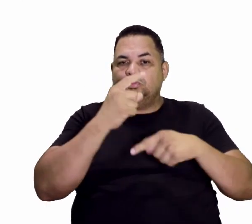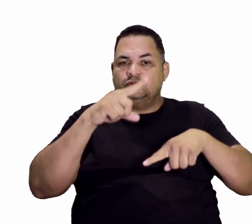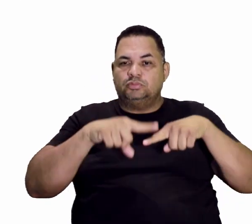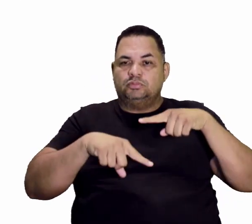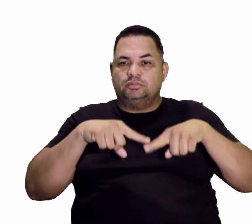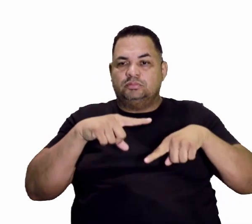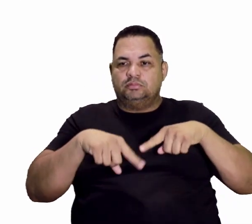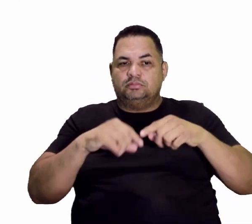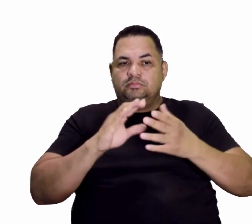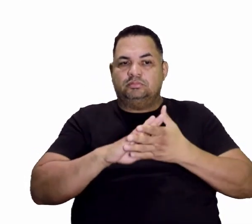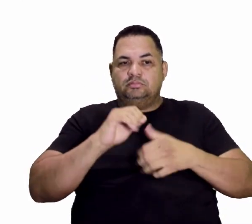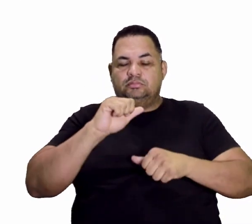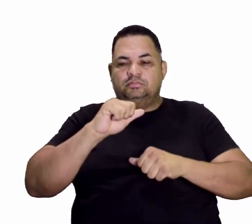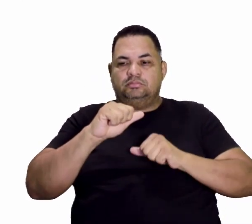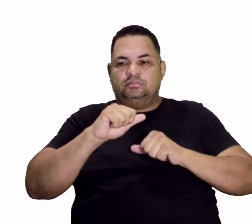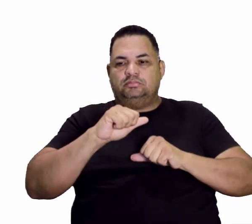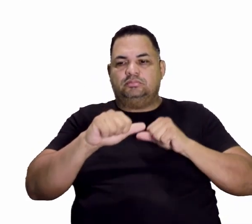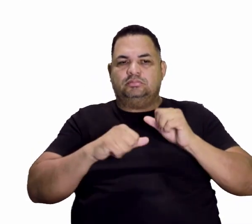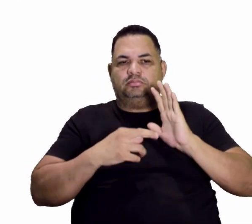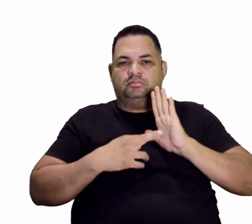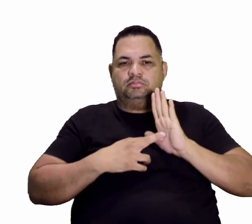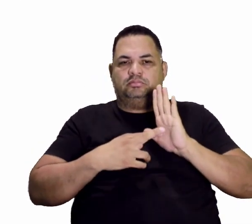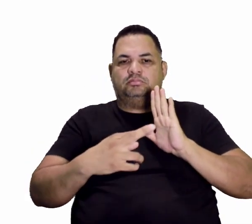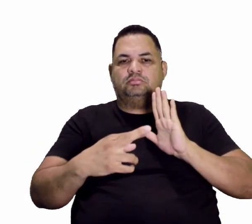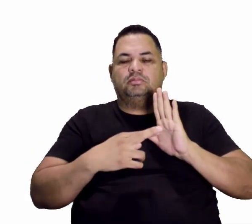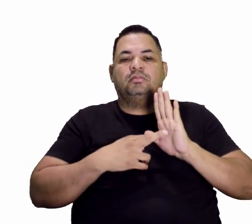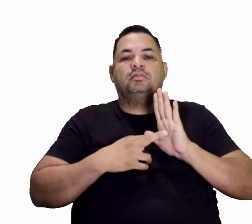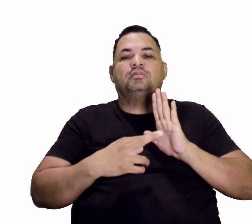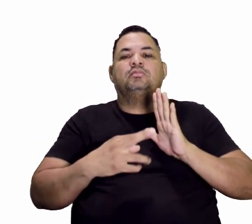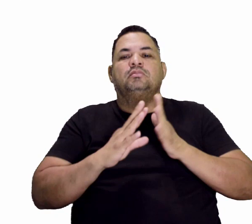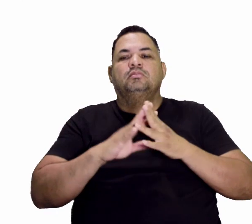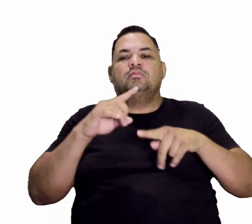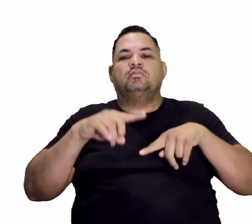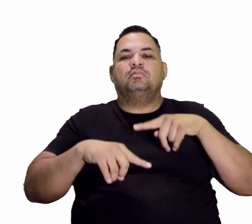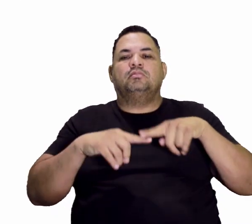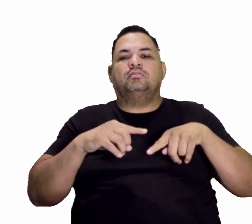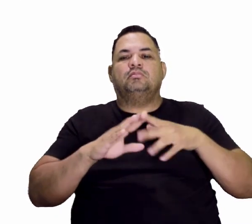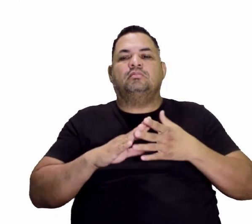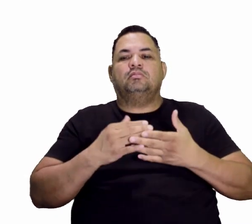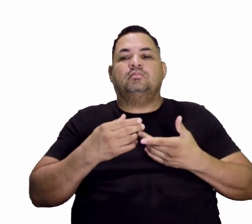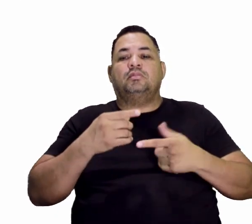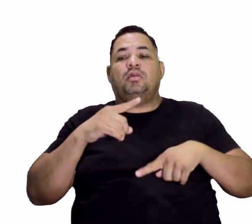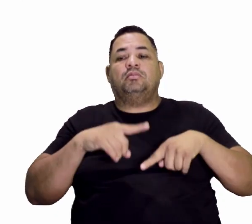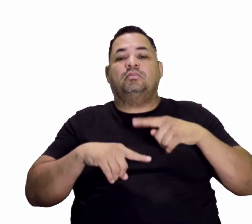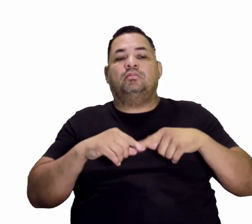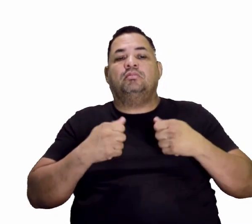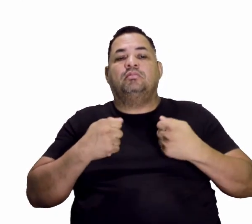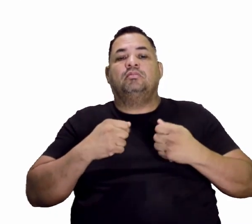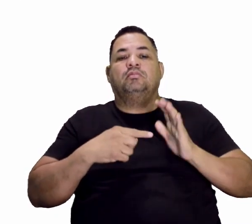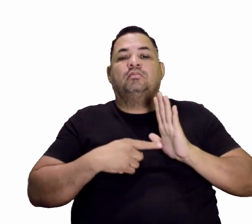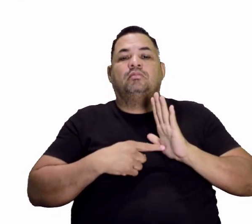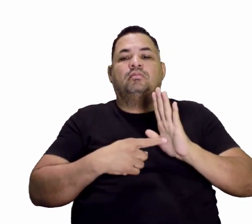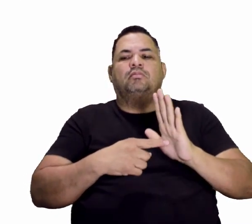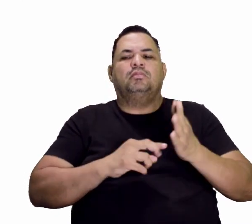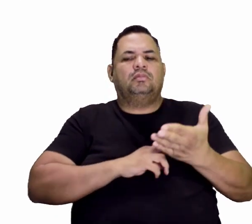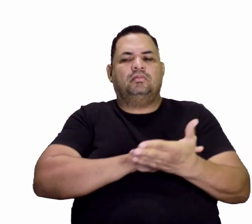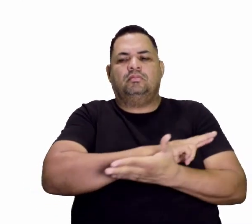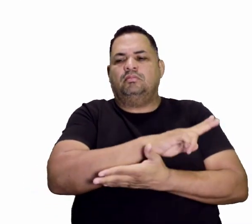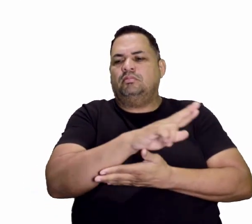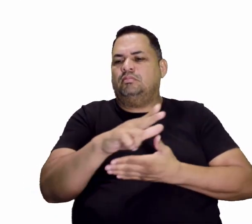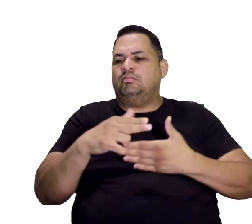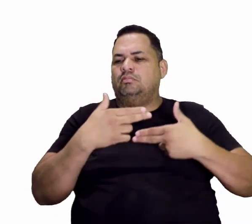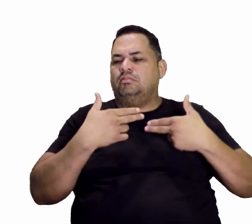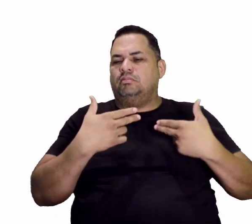substitui, né, ele se torna o quê? Uma representação do objeto, tá? E um objeto pode ser representado de